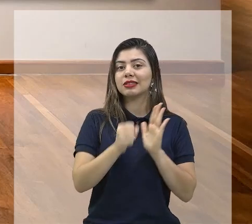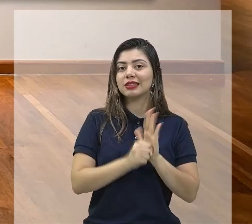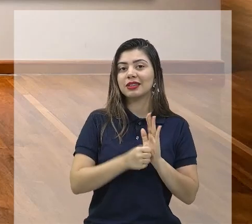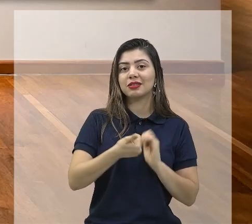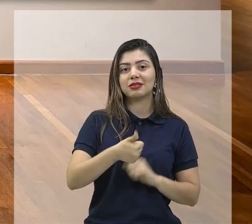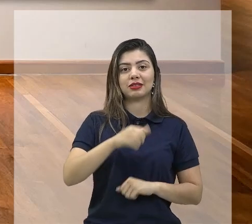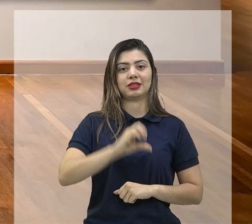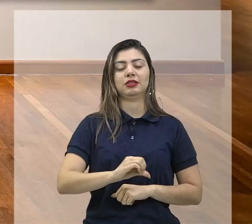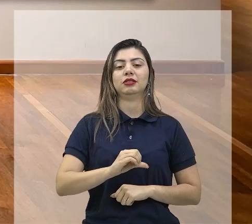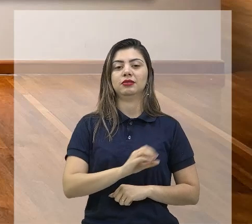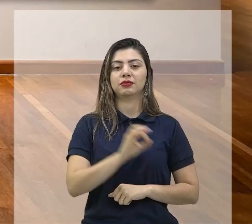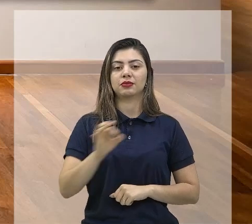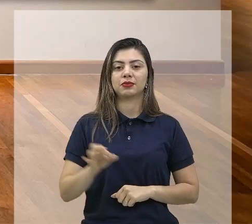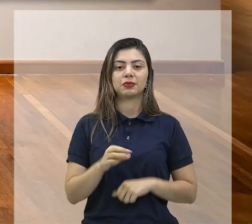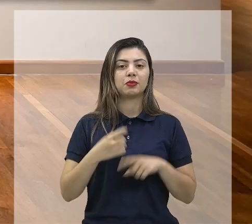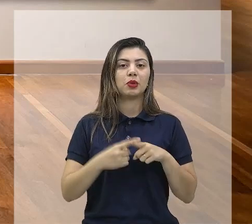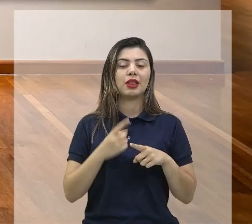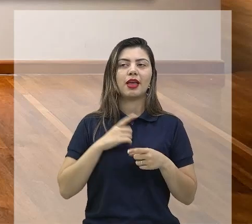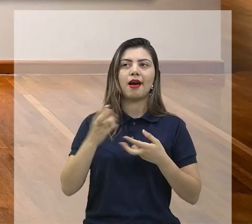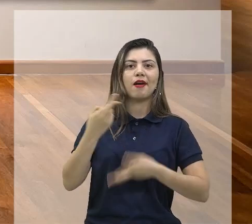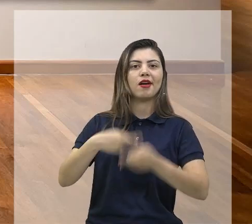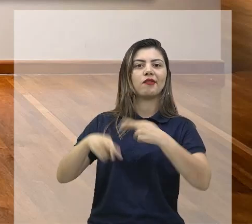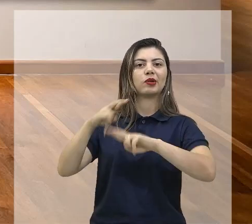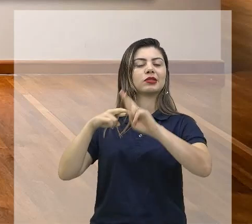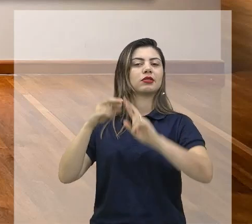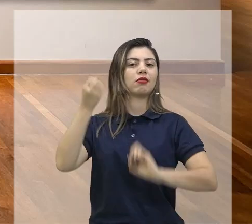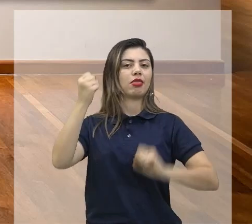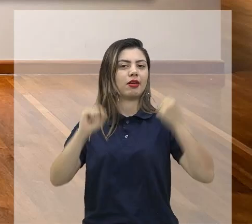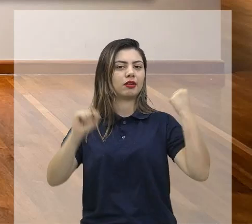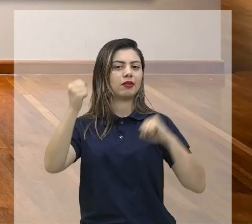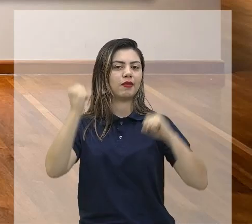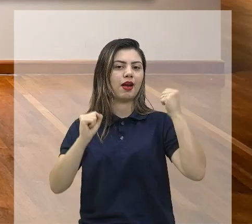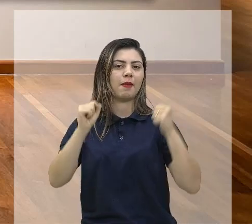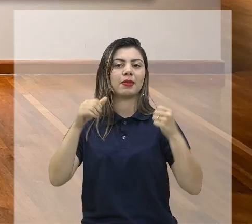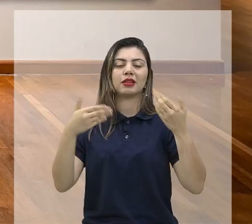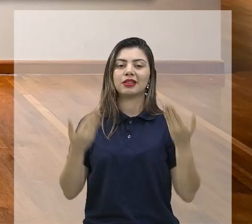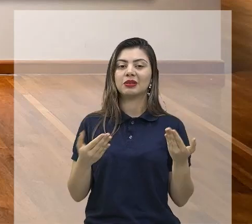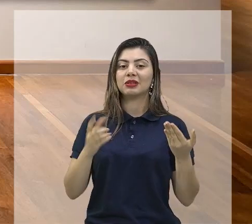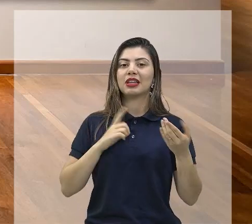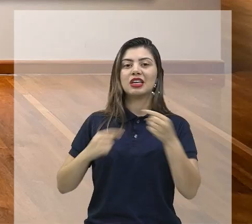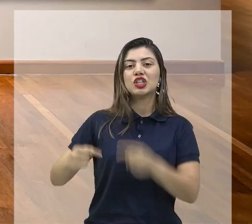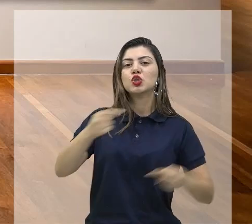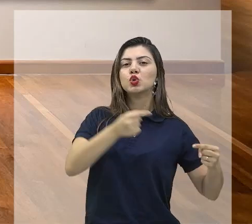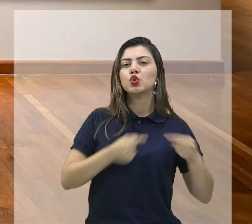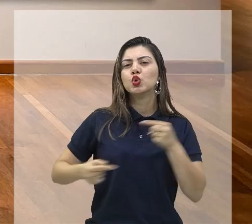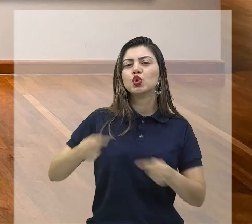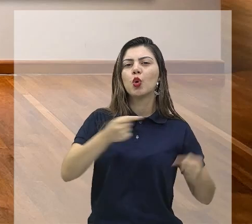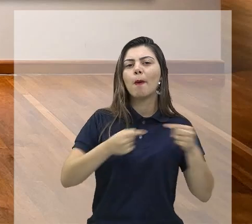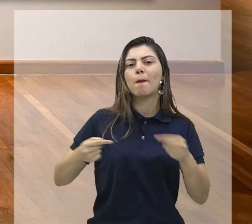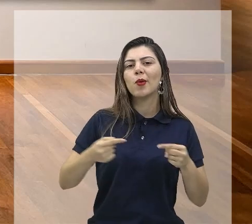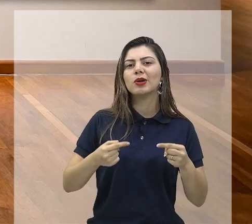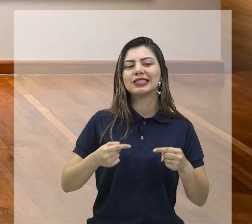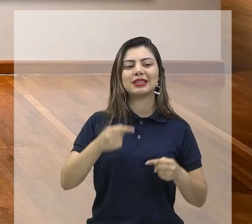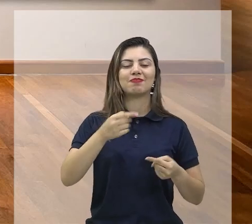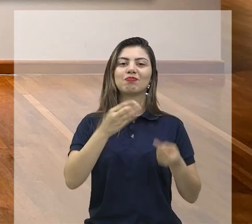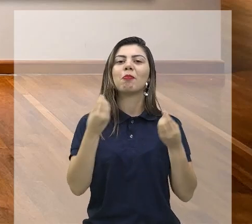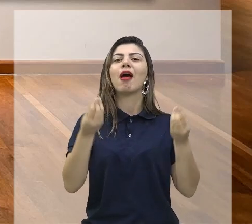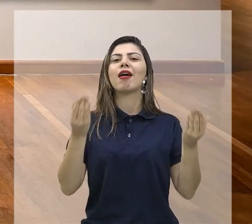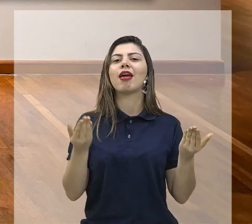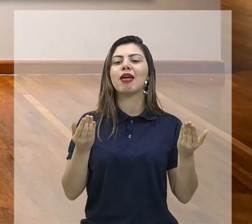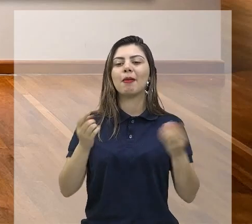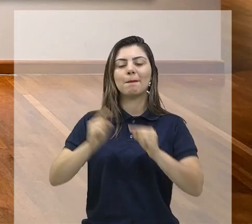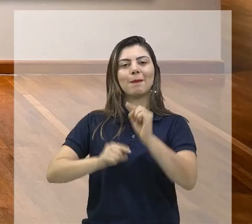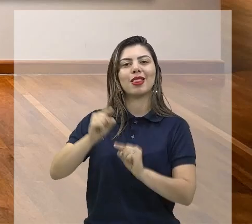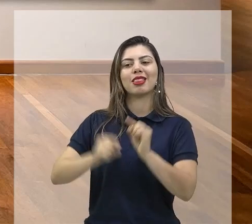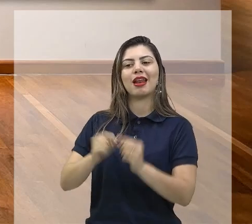aí, dessa Revolução Industrial e dessa disputa, então, aí, por quê? Não é mesmo? Por produtos, por